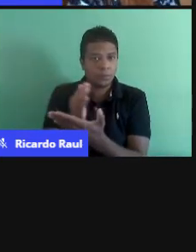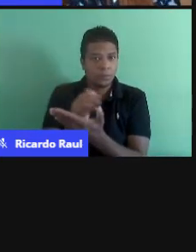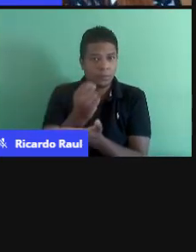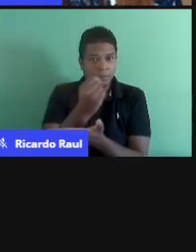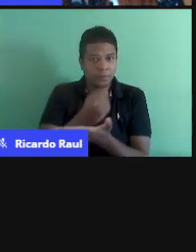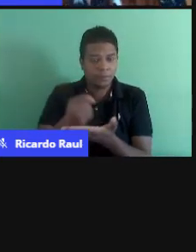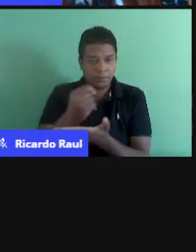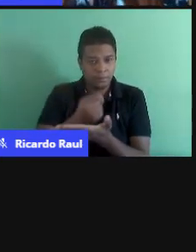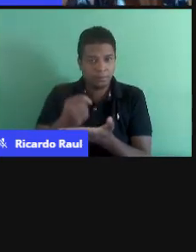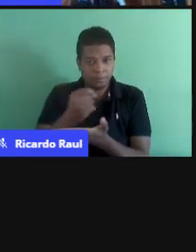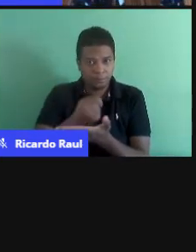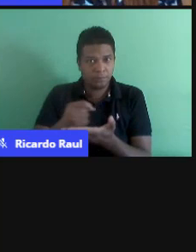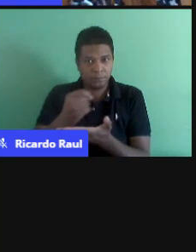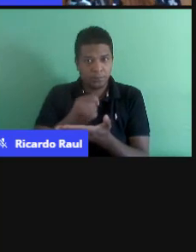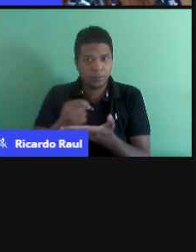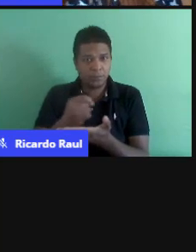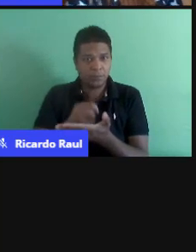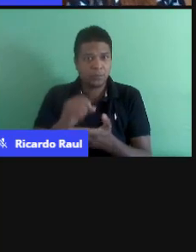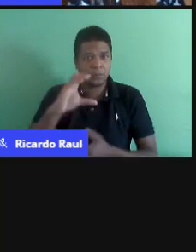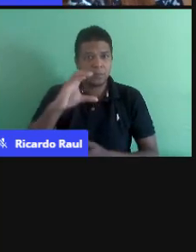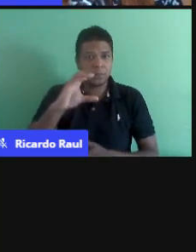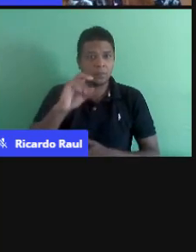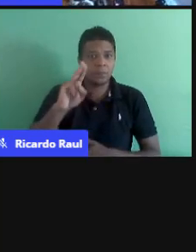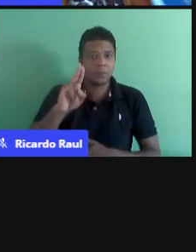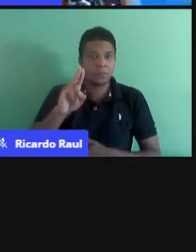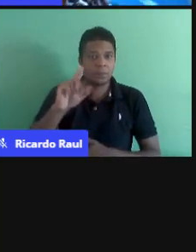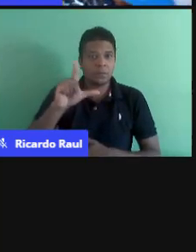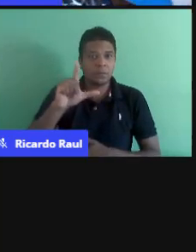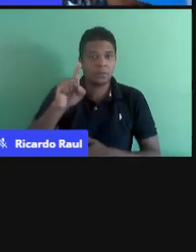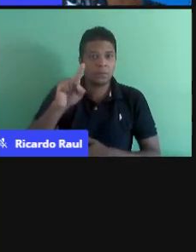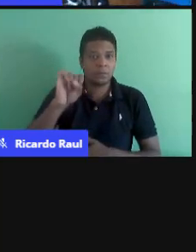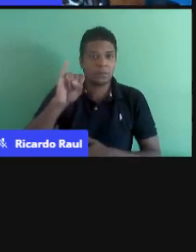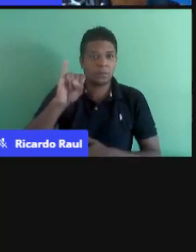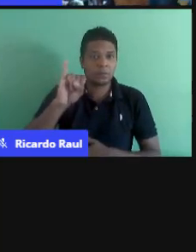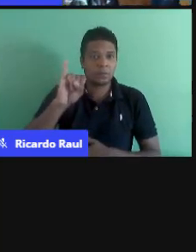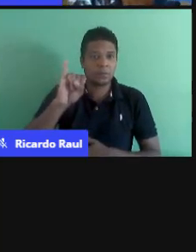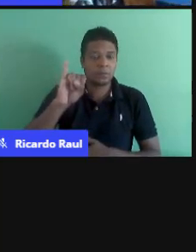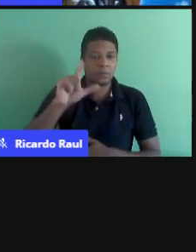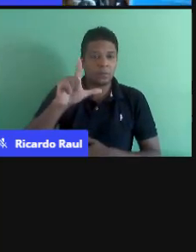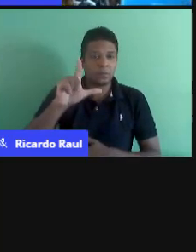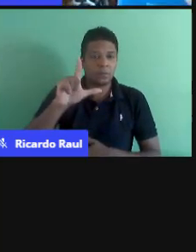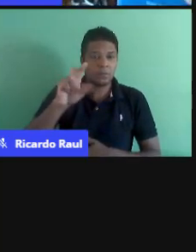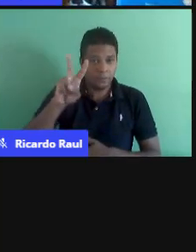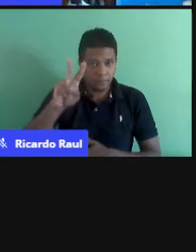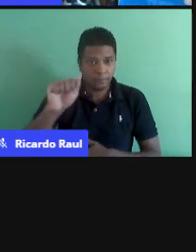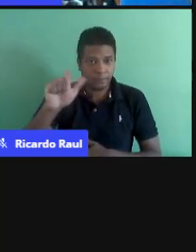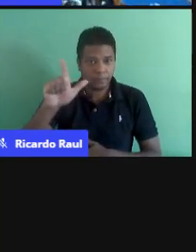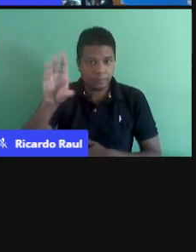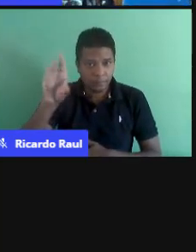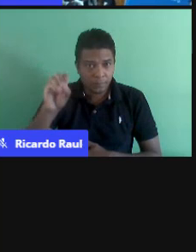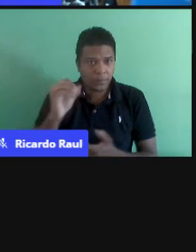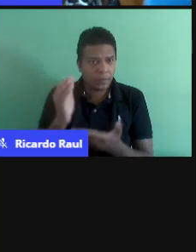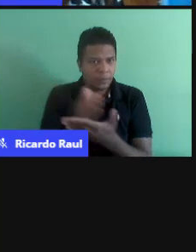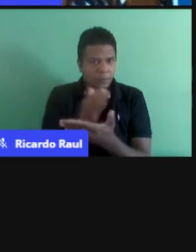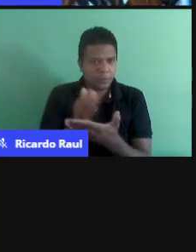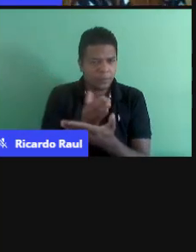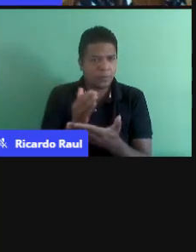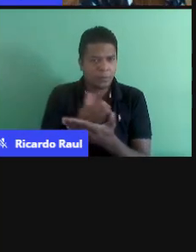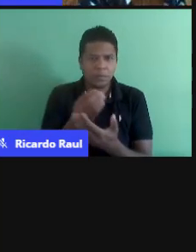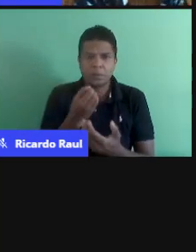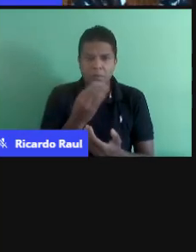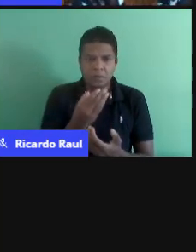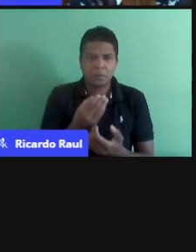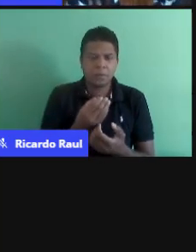Criança, da Rosa Yavelberg, ela é uma autora que nós estudamos muito, nós vemos bastante livros dela, ao final vocês vão ter